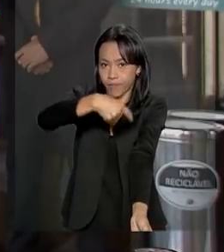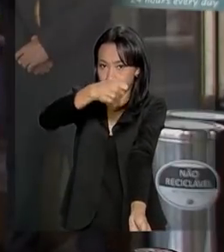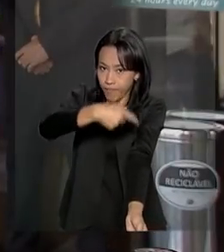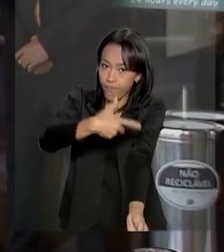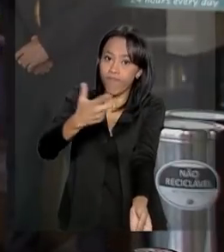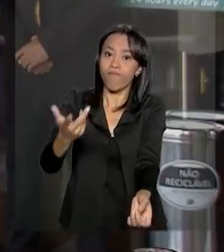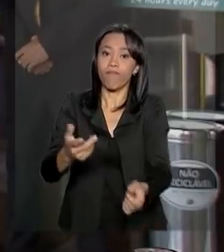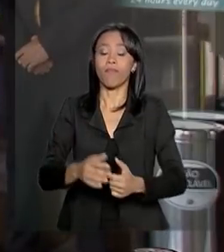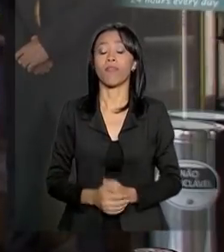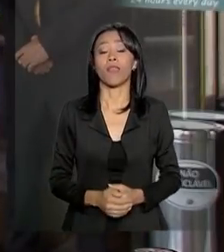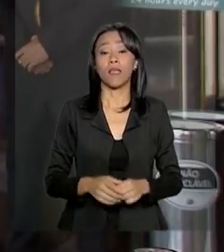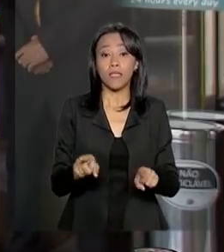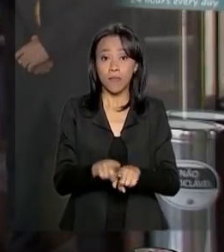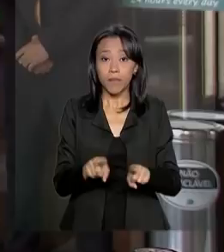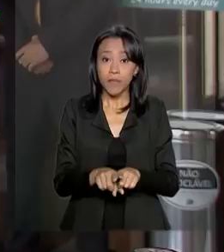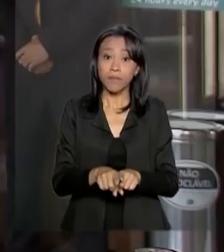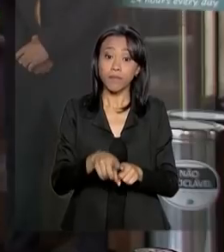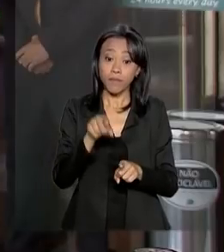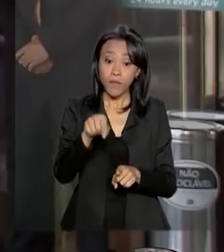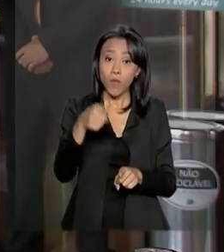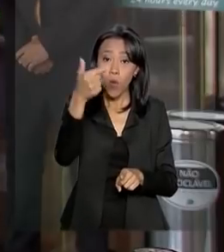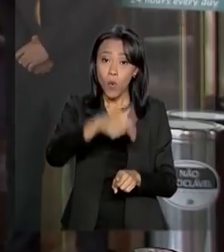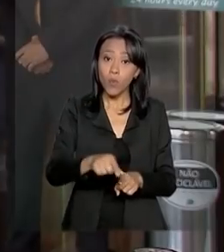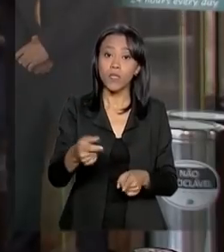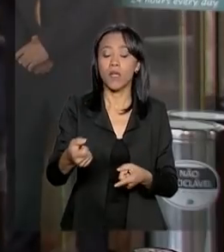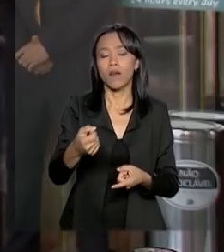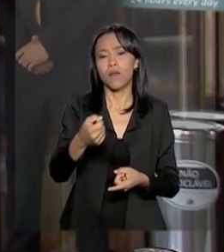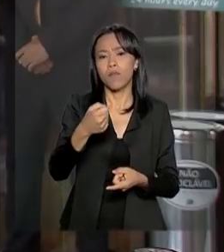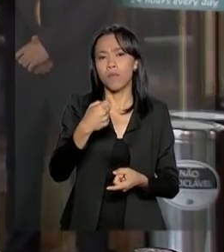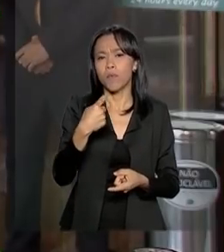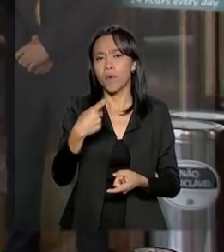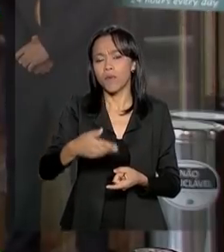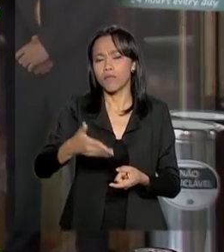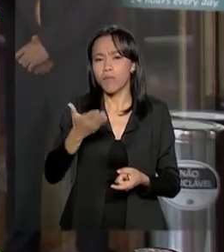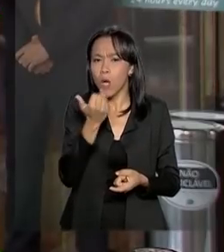venosa. A reintrodução da alimentação por via oral será